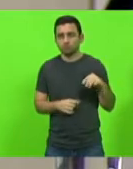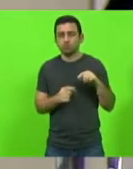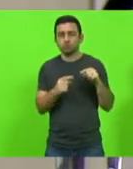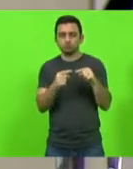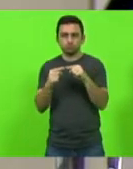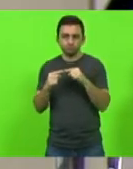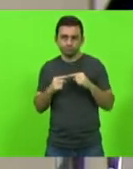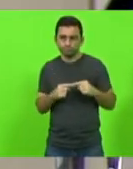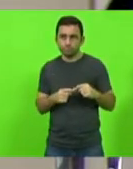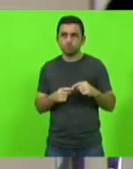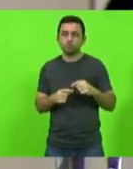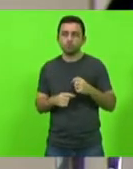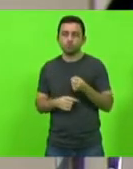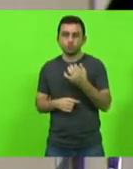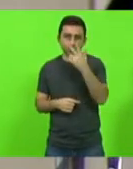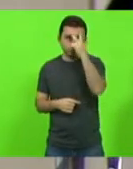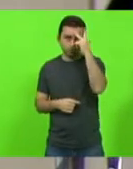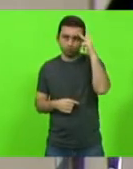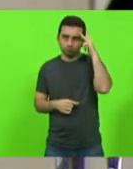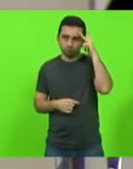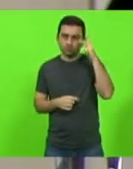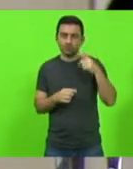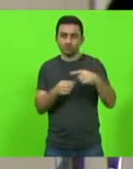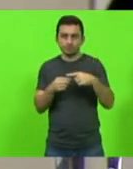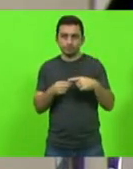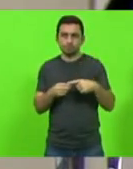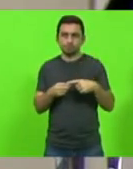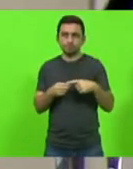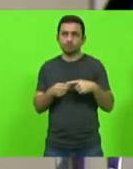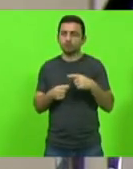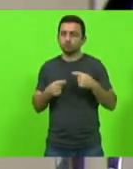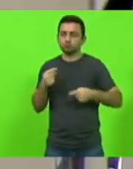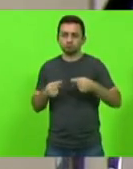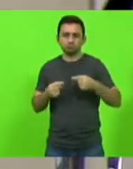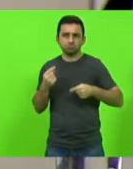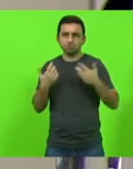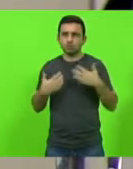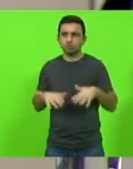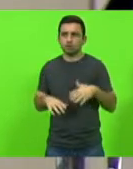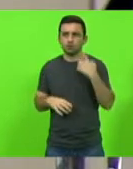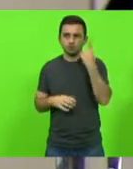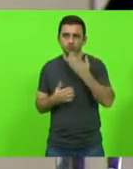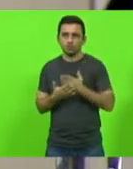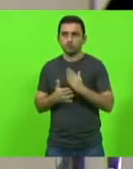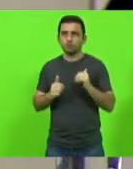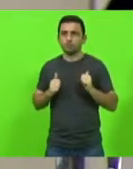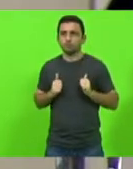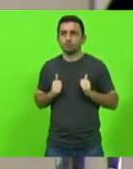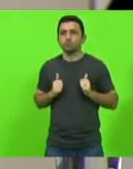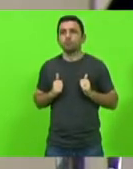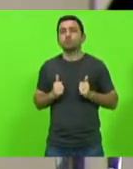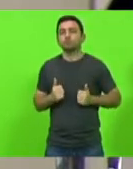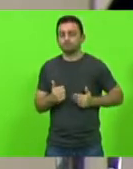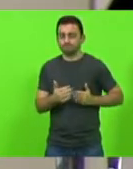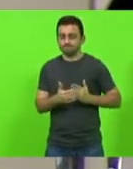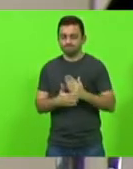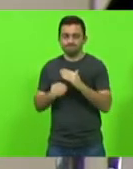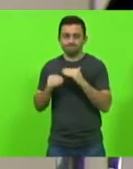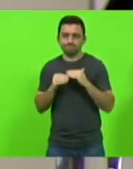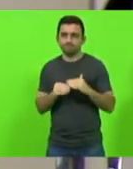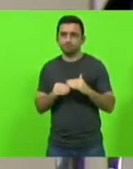do estado em discussão não havendo quem queira discutir em votação deputados que aprovam permaneça como se encontra aprovado por